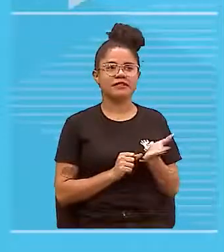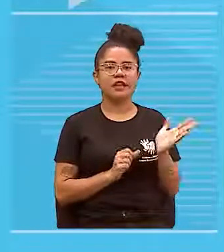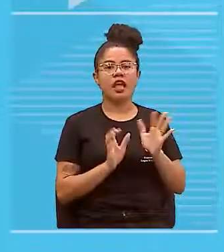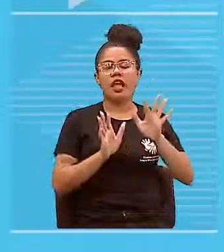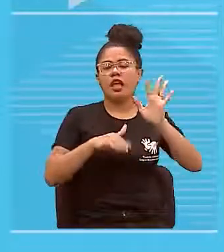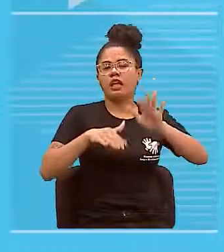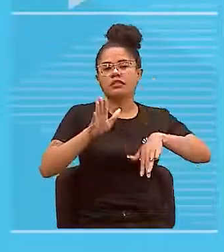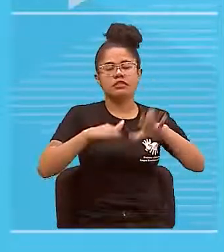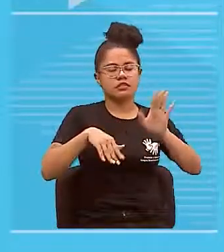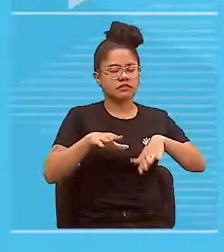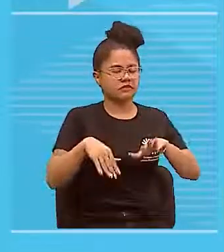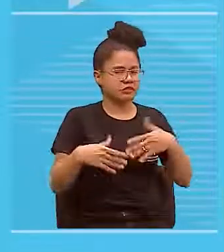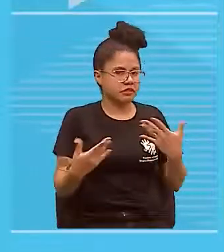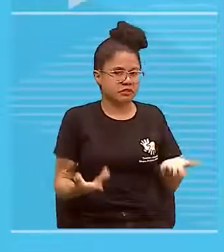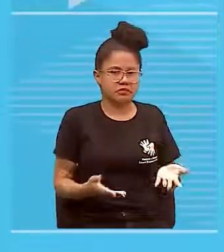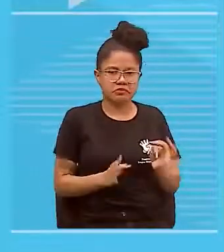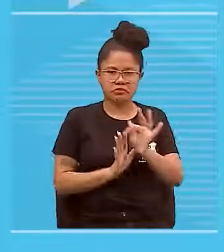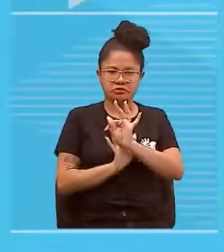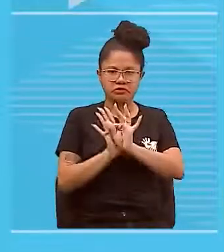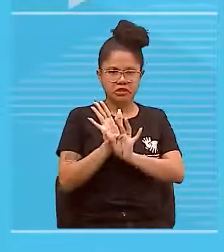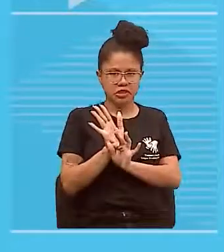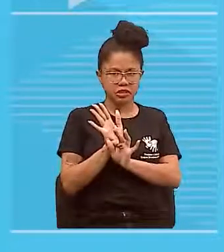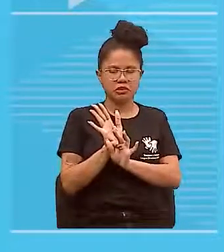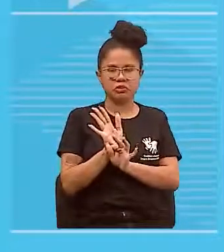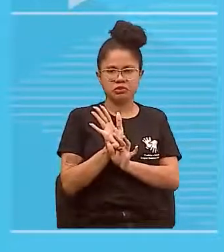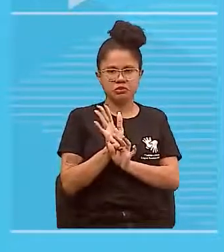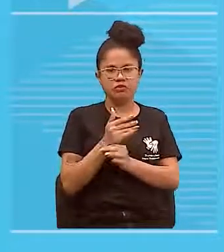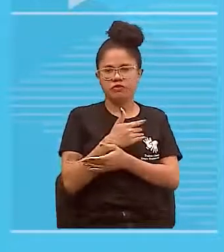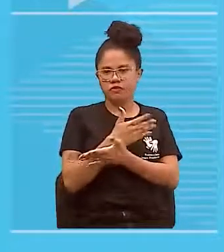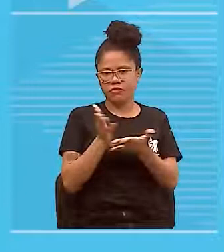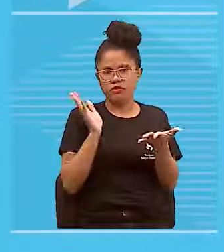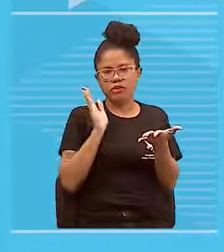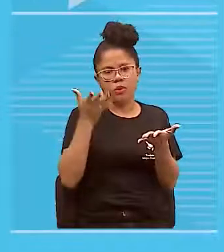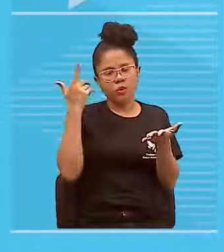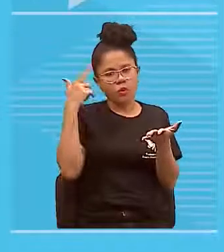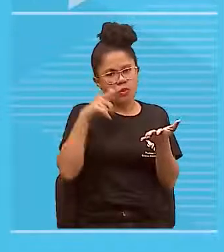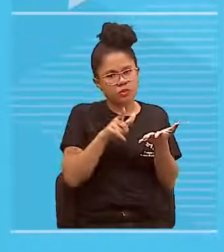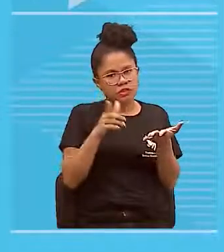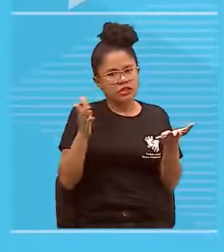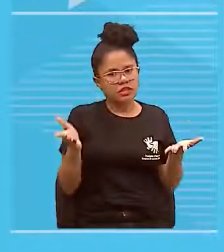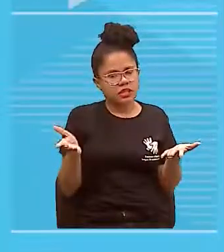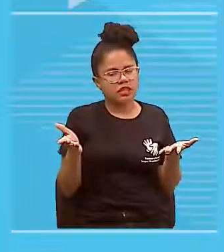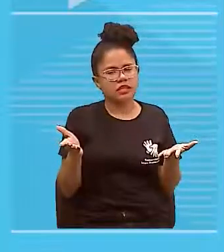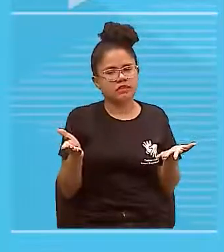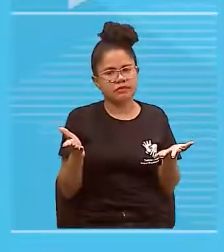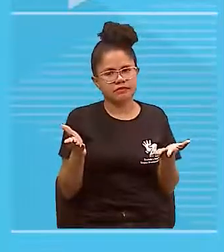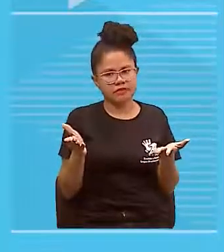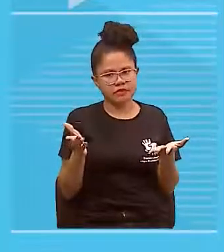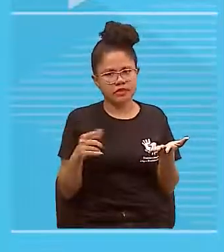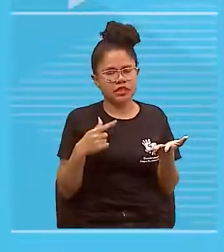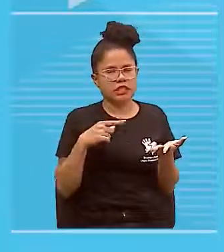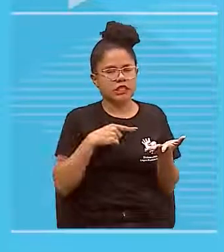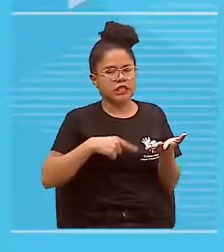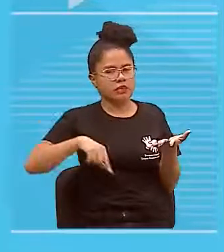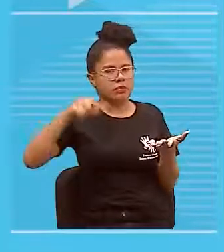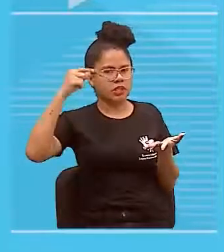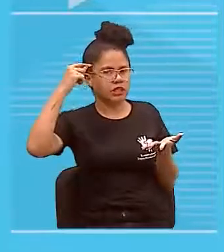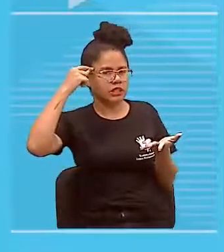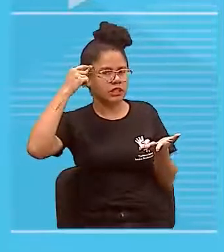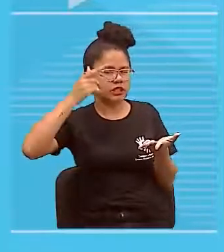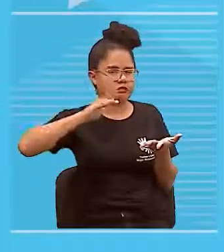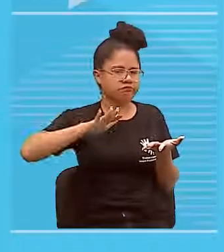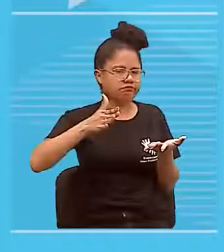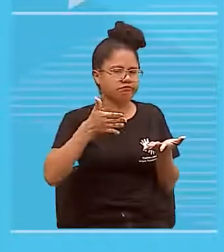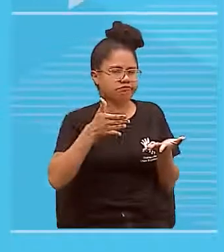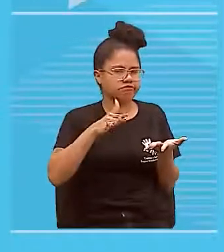enunciado presente você consegue dar uma ideia mais